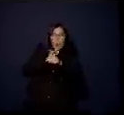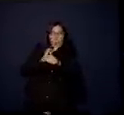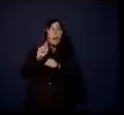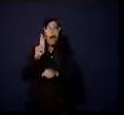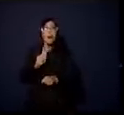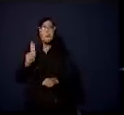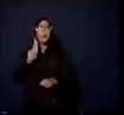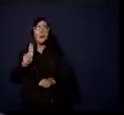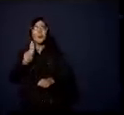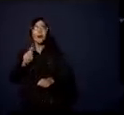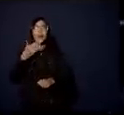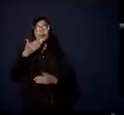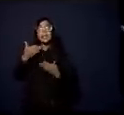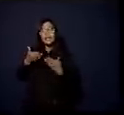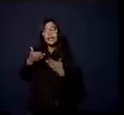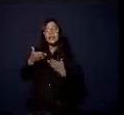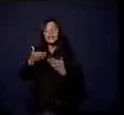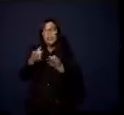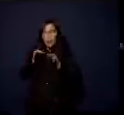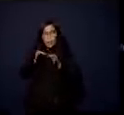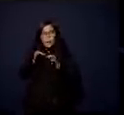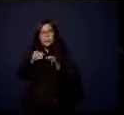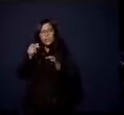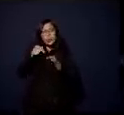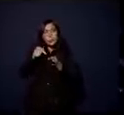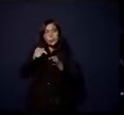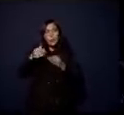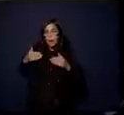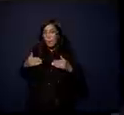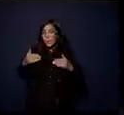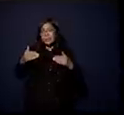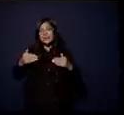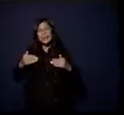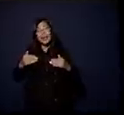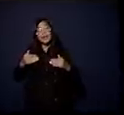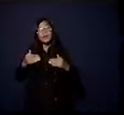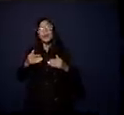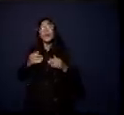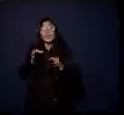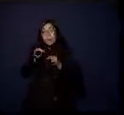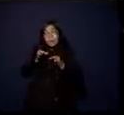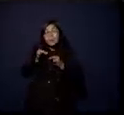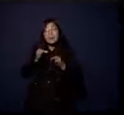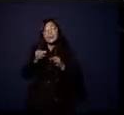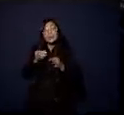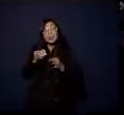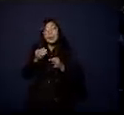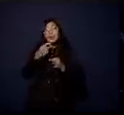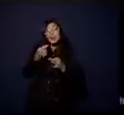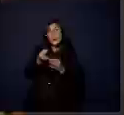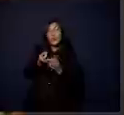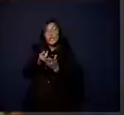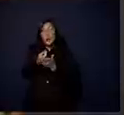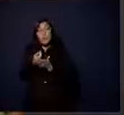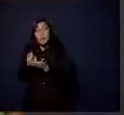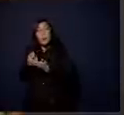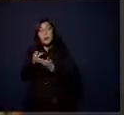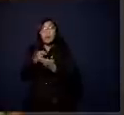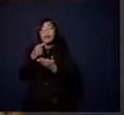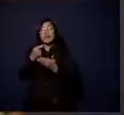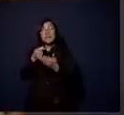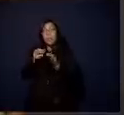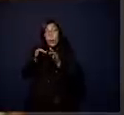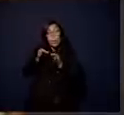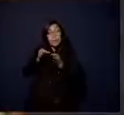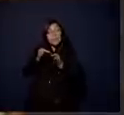do planejamento né não é à toa é um ministério do planejamento e orçamento mas né o apelido aí de planejamento tá por de